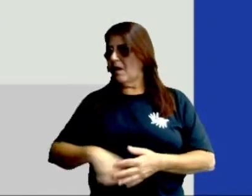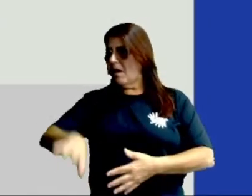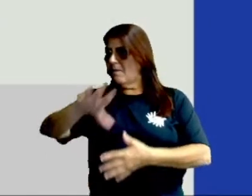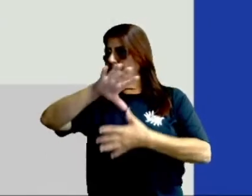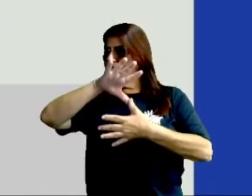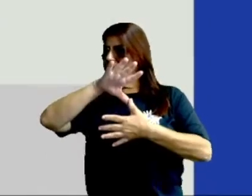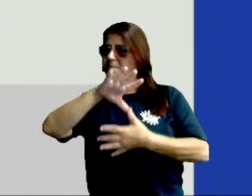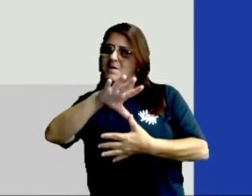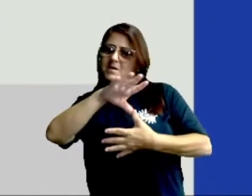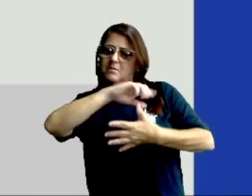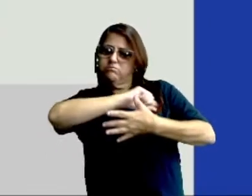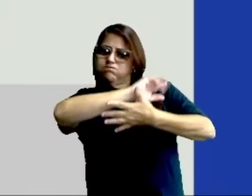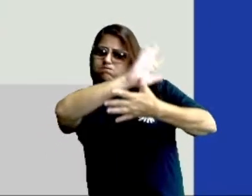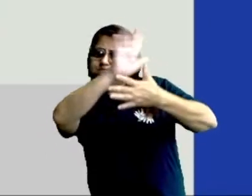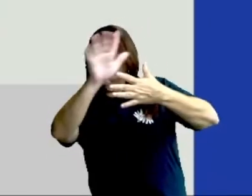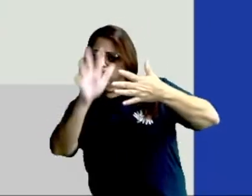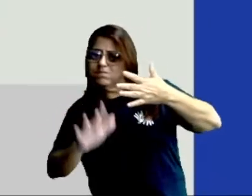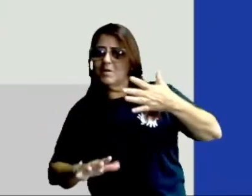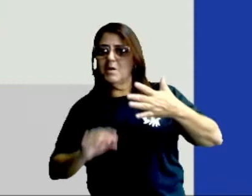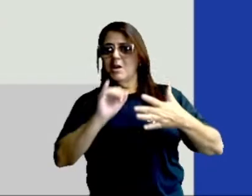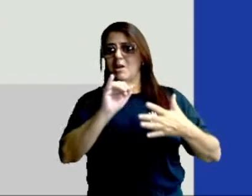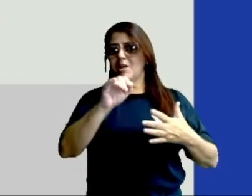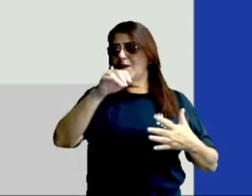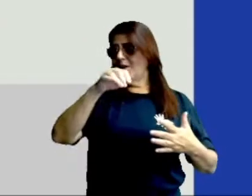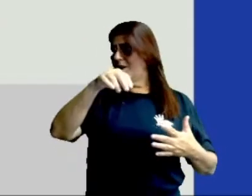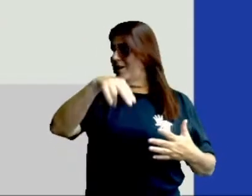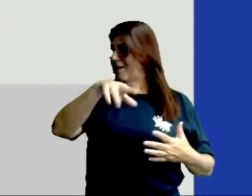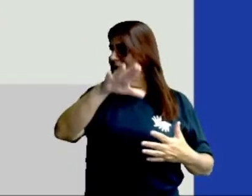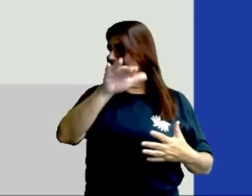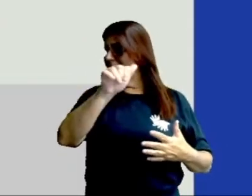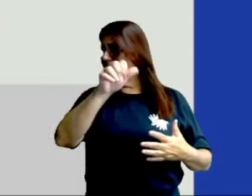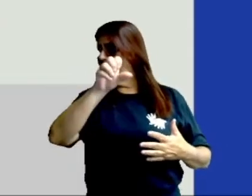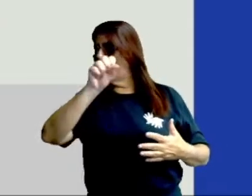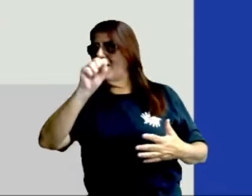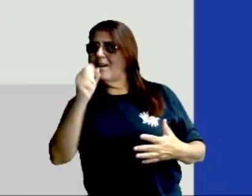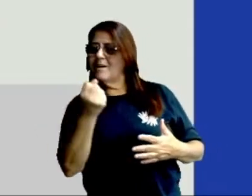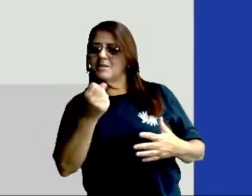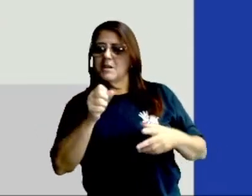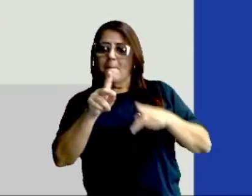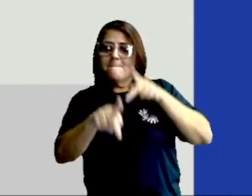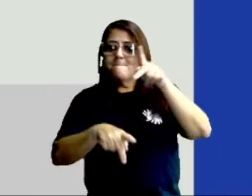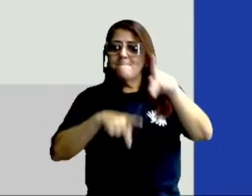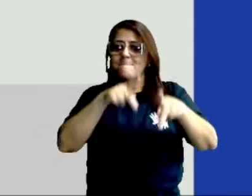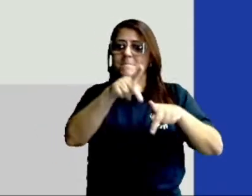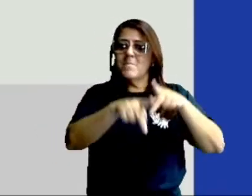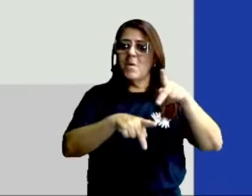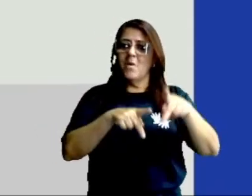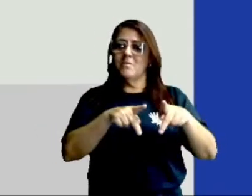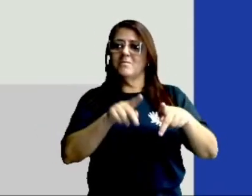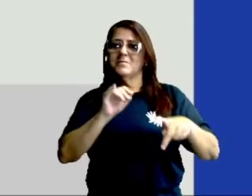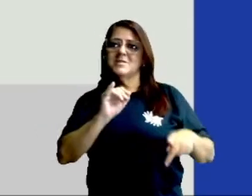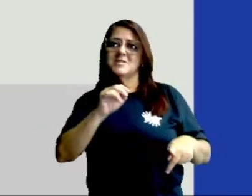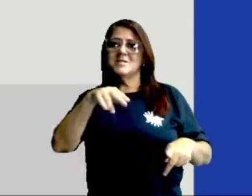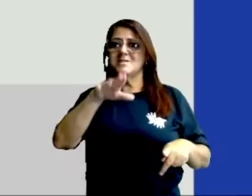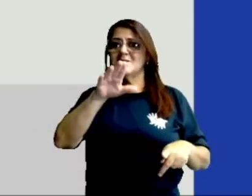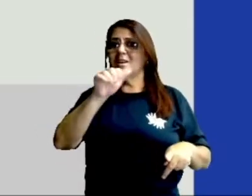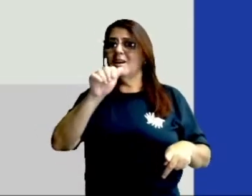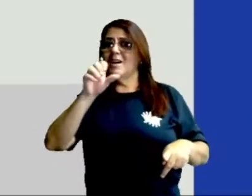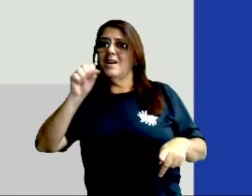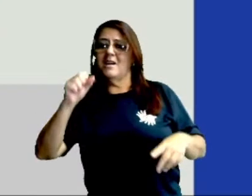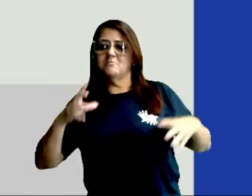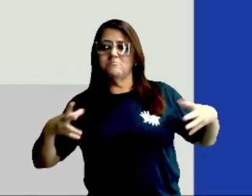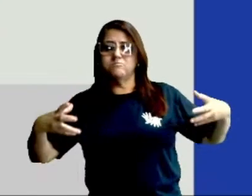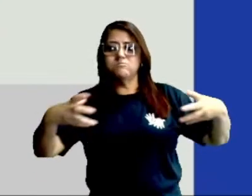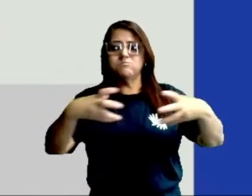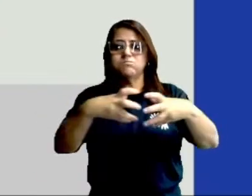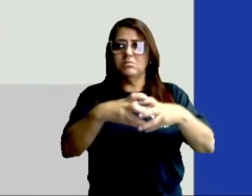terra de muitos povos, os Incas. A gente vai falar um pouquinho sobre esses povos, os povos Incas, tá? Aqui, logo de início, eu trouxe